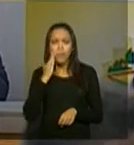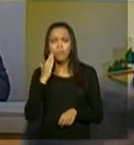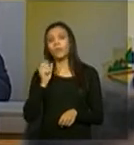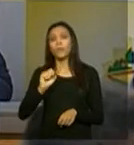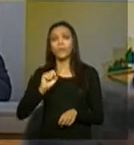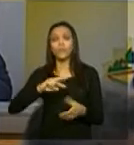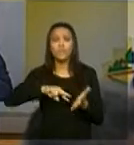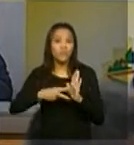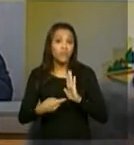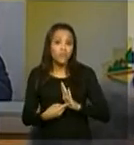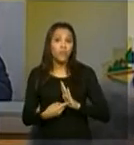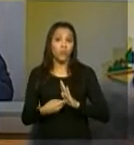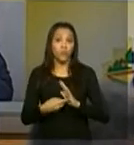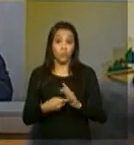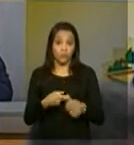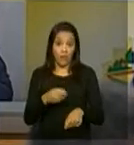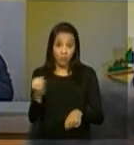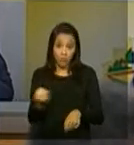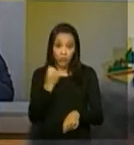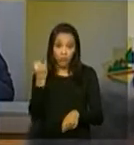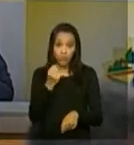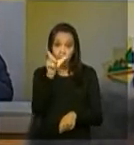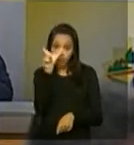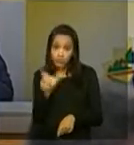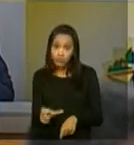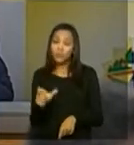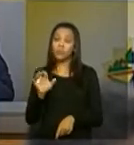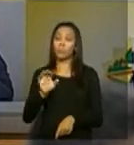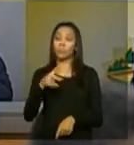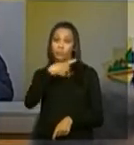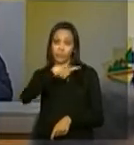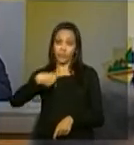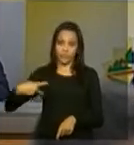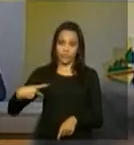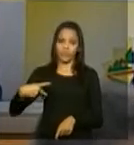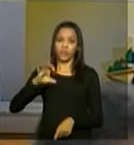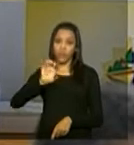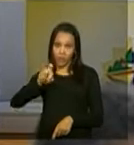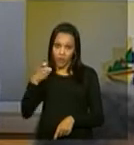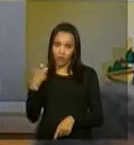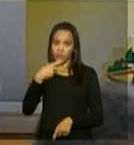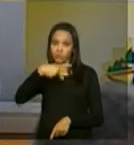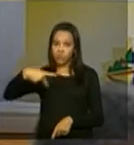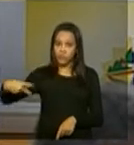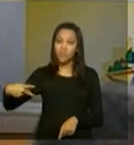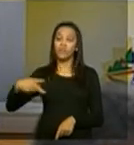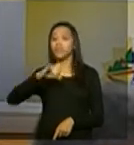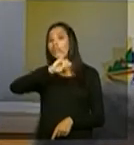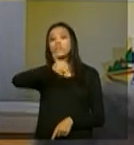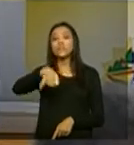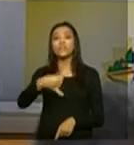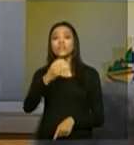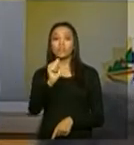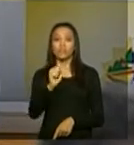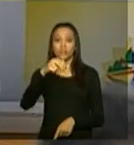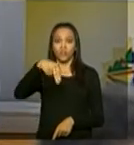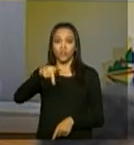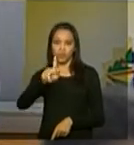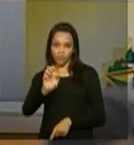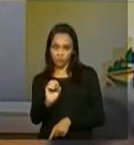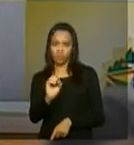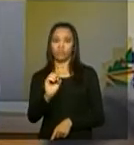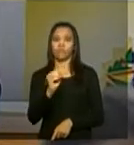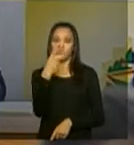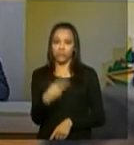que teve o presidente joão goulart para o nosso país para a democracia brasileira e para